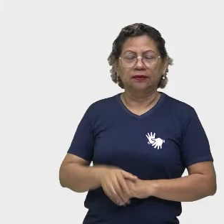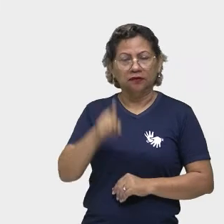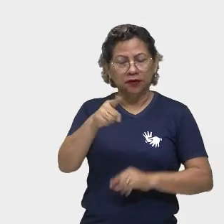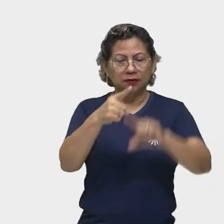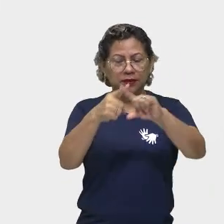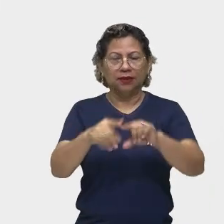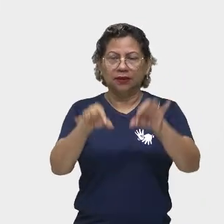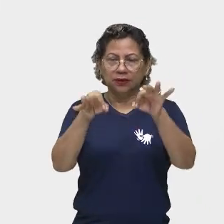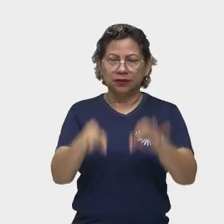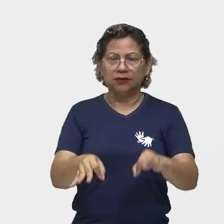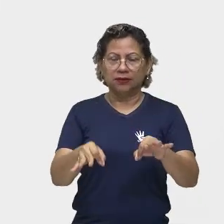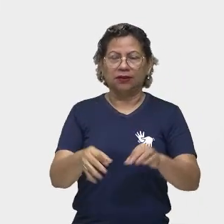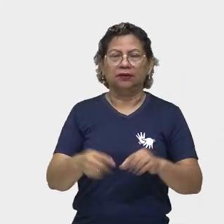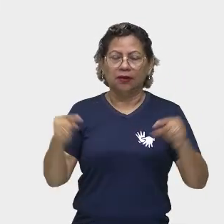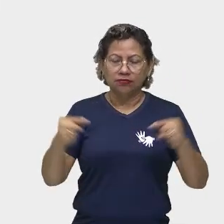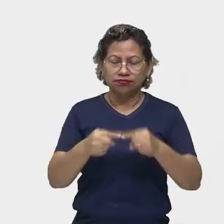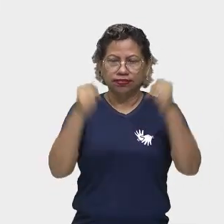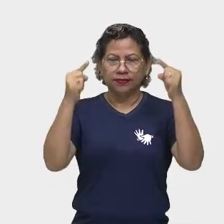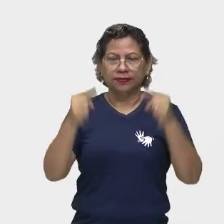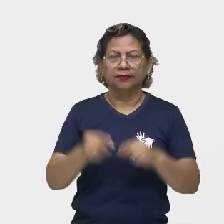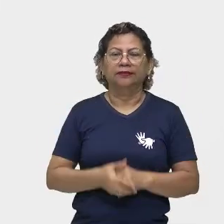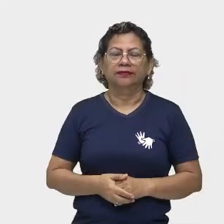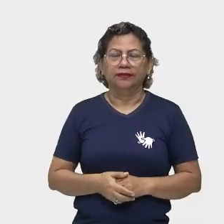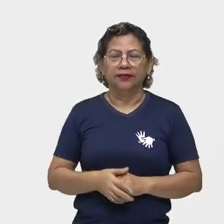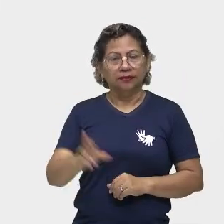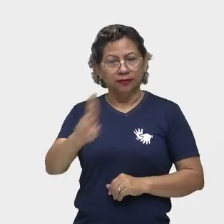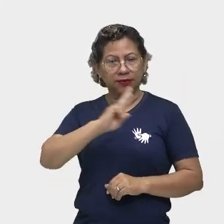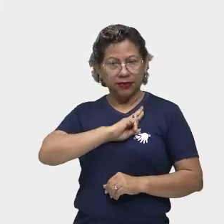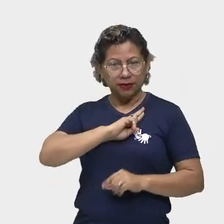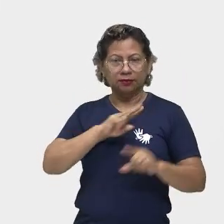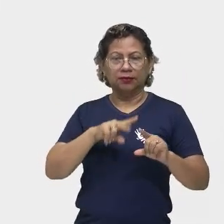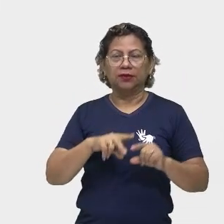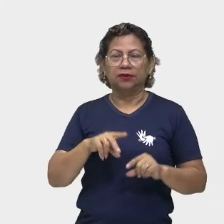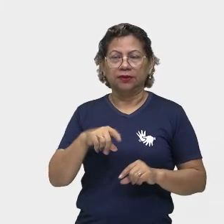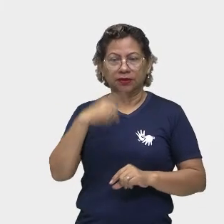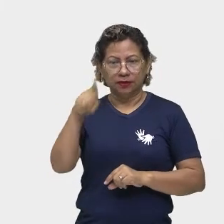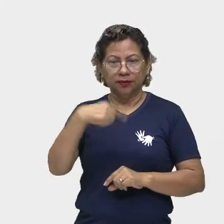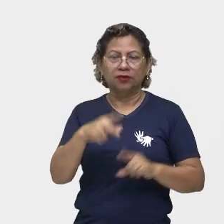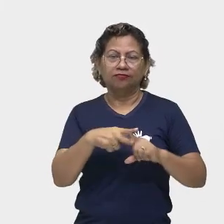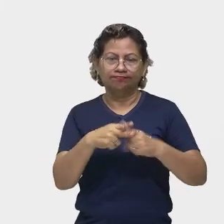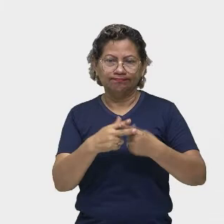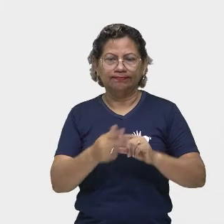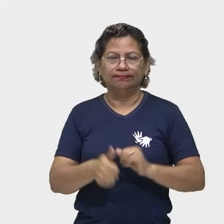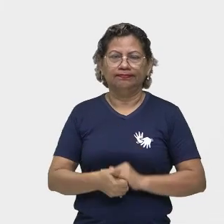Então essas são as duas atividades, uma boa atividade para vocês, daqui a pouquinho a gente retorna.